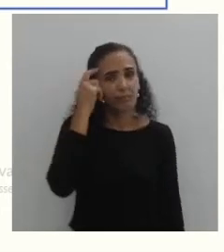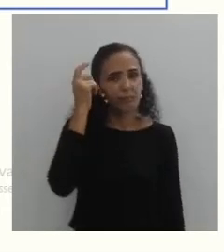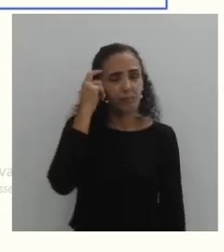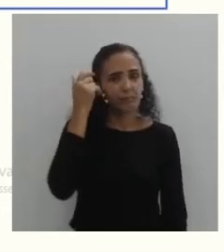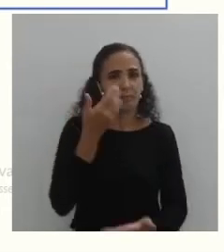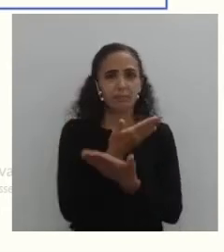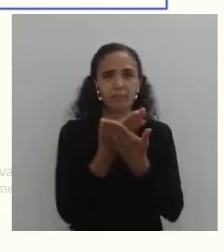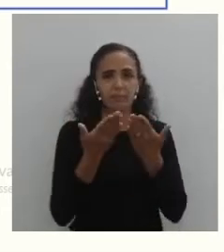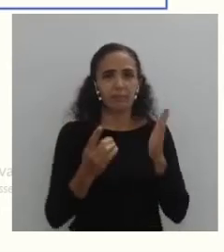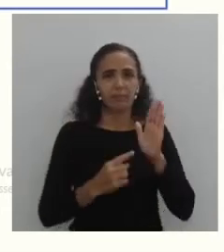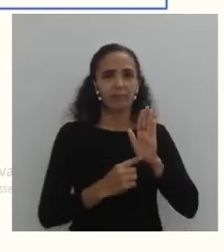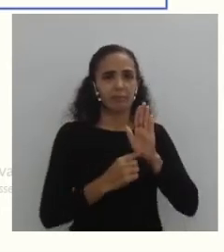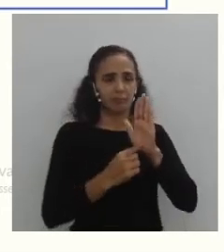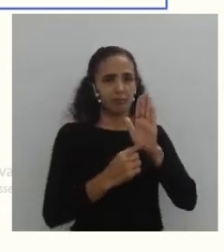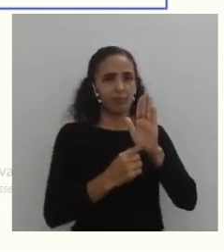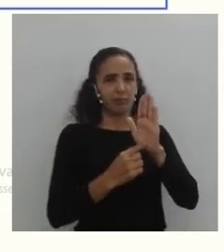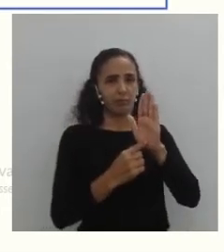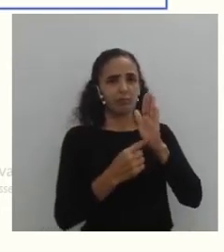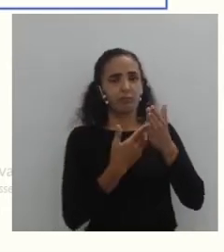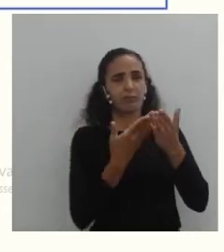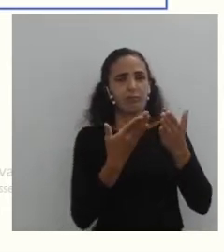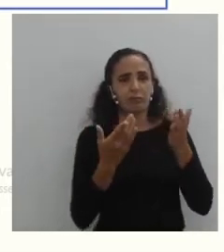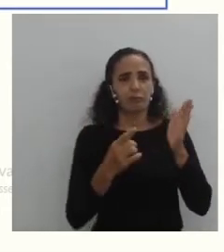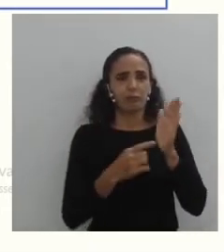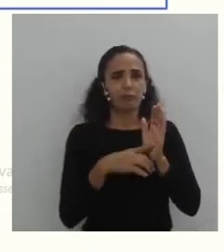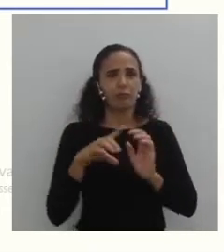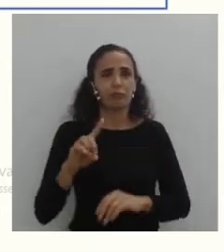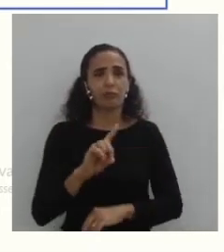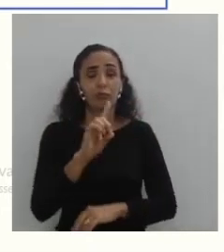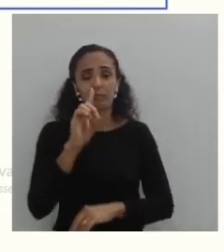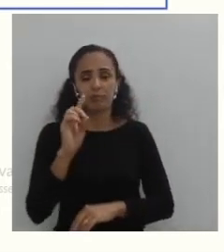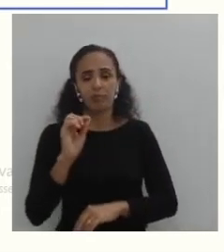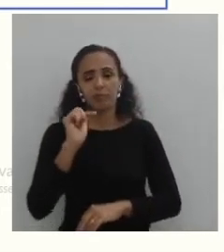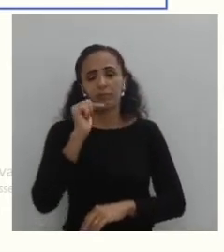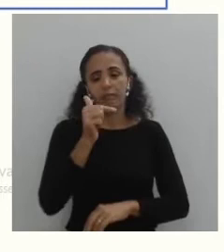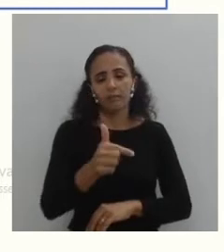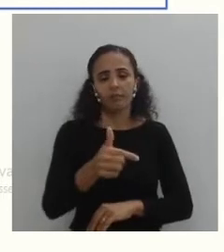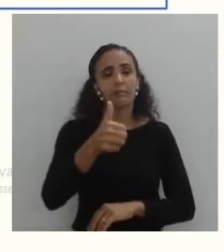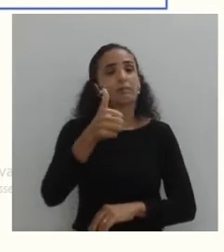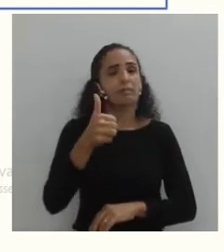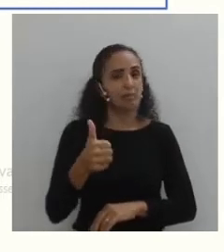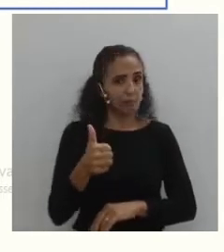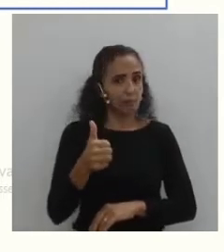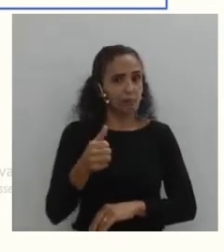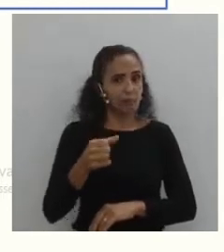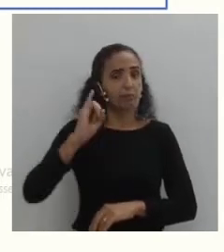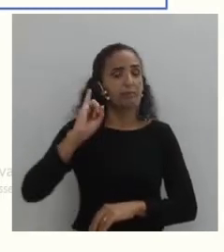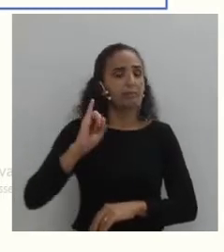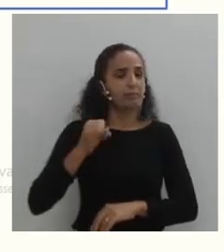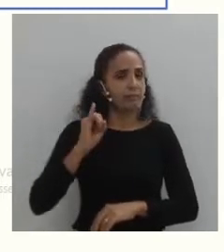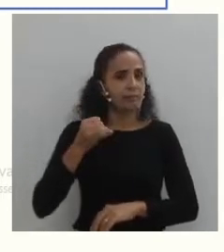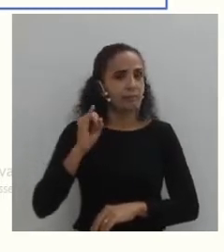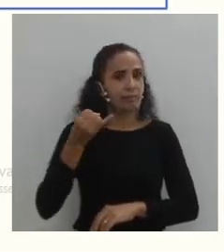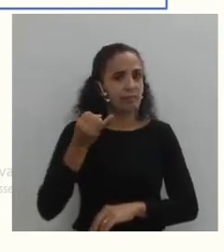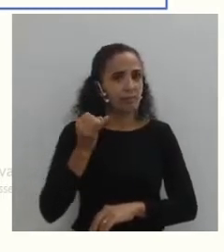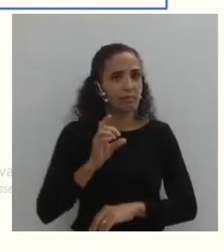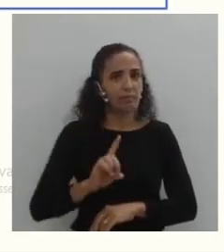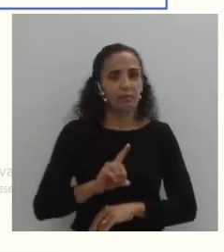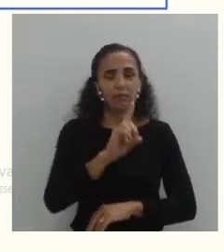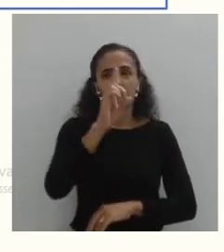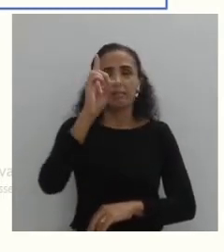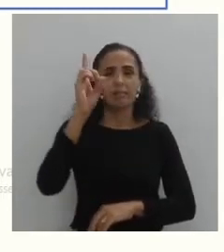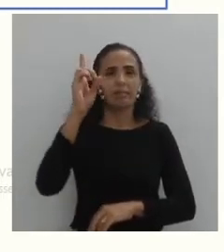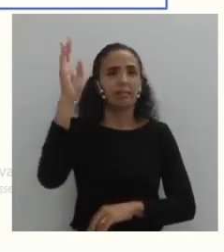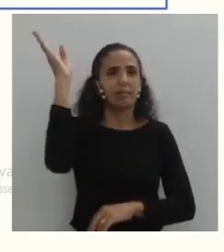trago para vocês. Vocês sabiam que o dia 21 de janeiro é o Dia Nacional de Combate